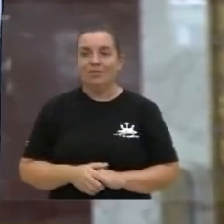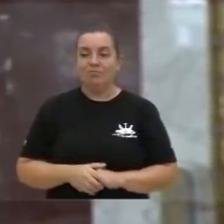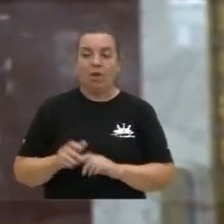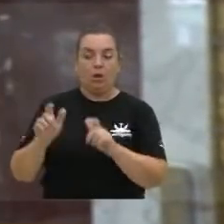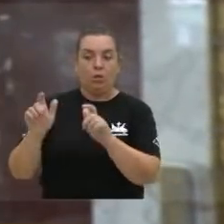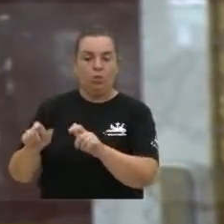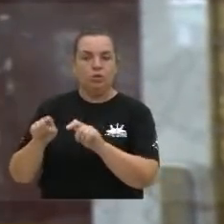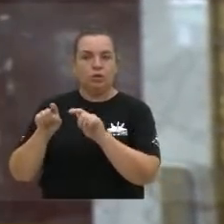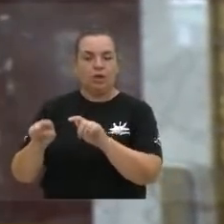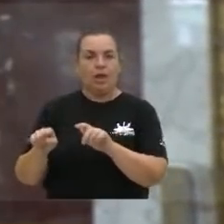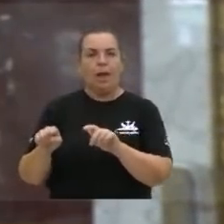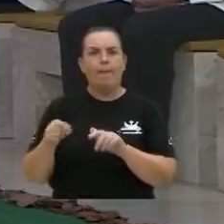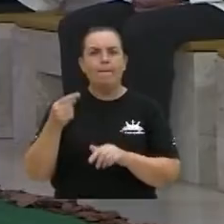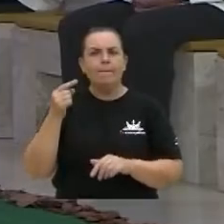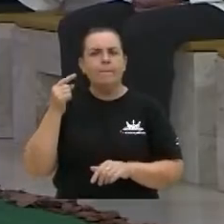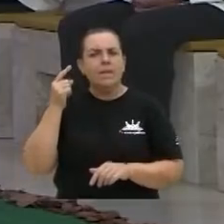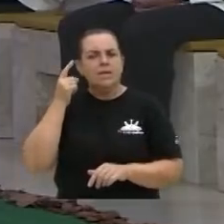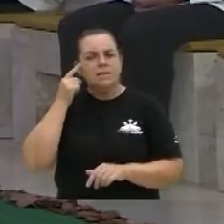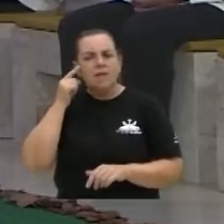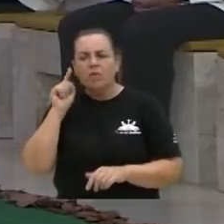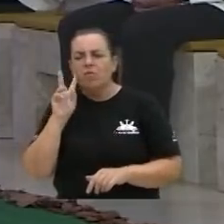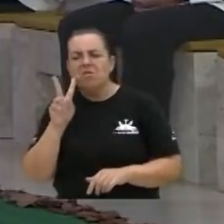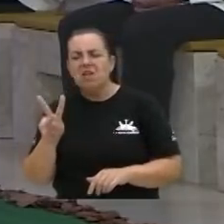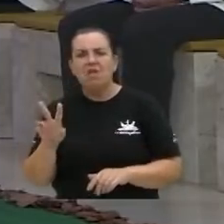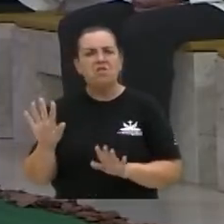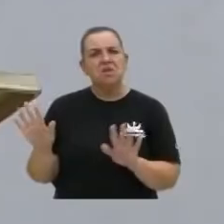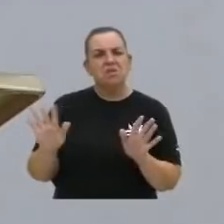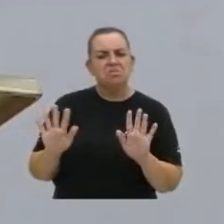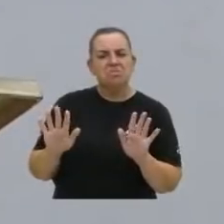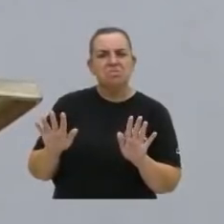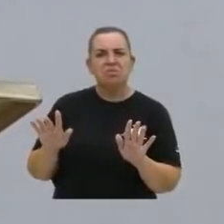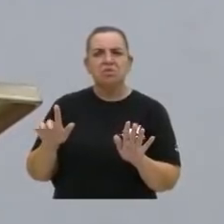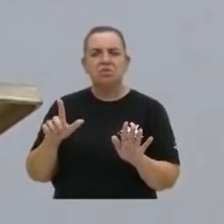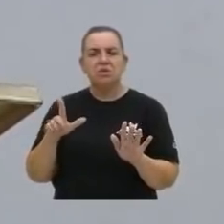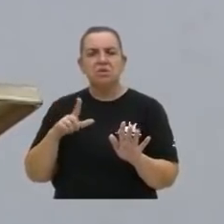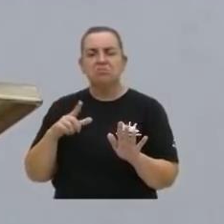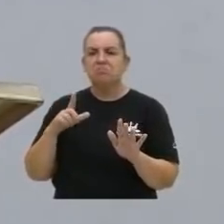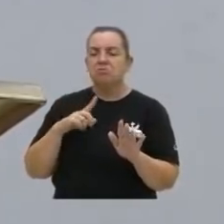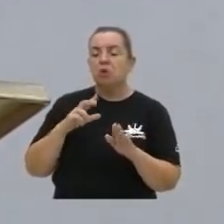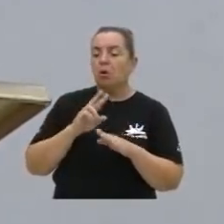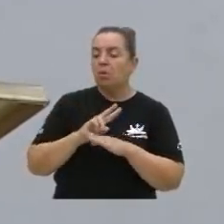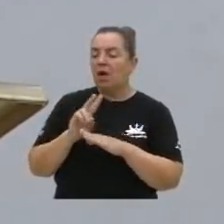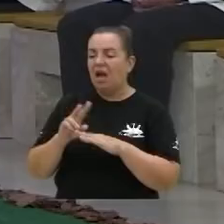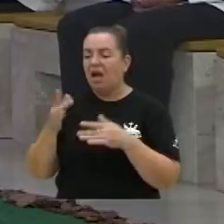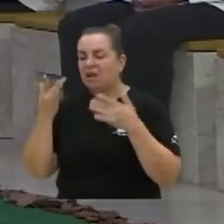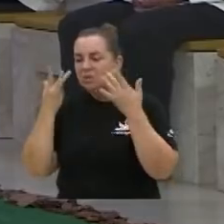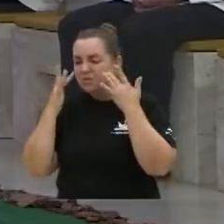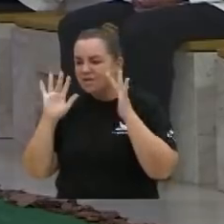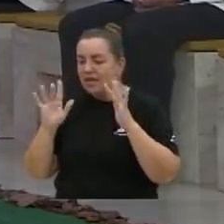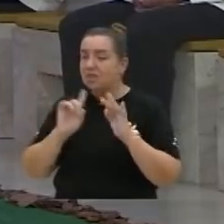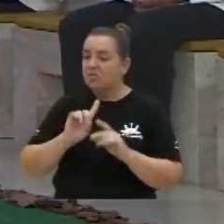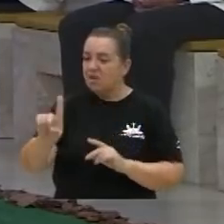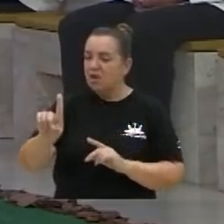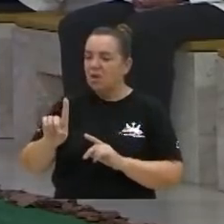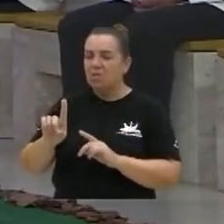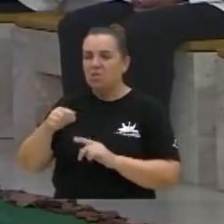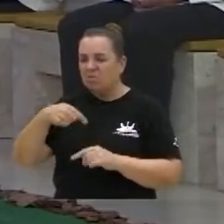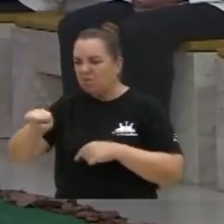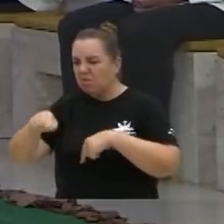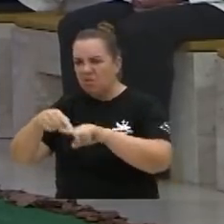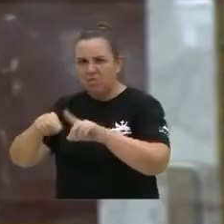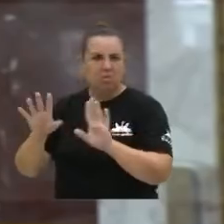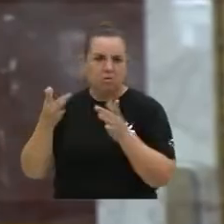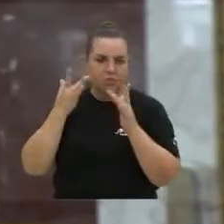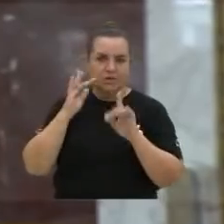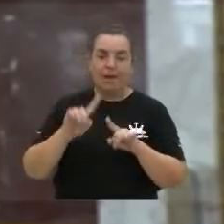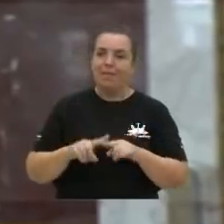onde aparentemente estava-se cheio de zelo. Será que vamos e não vamos? Mas